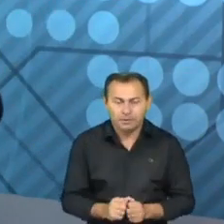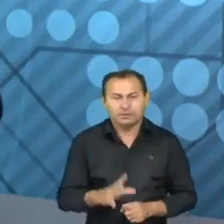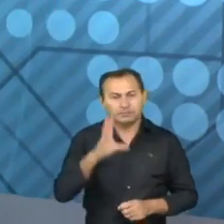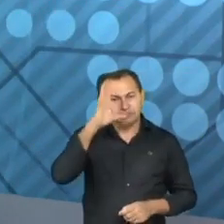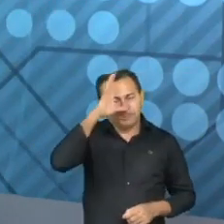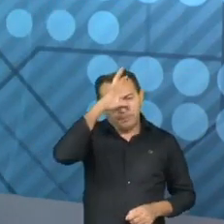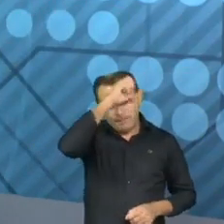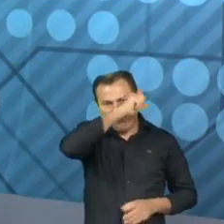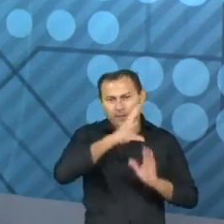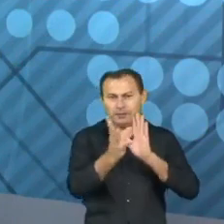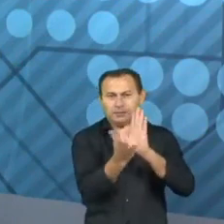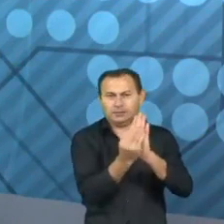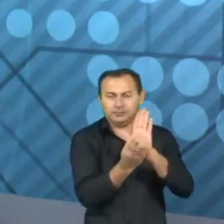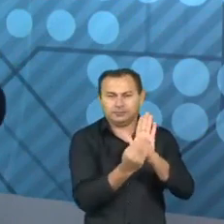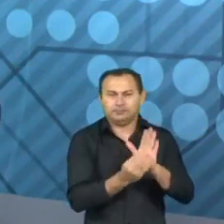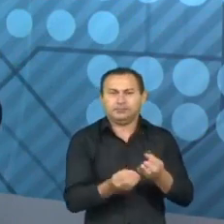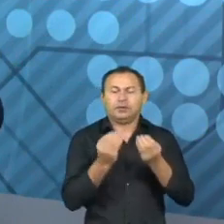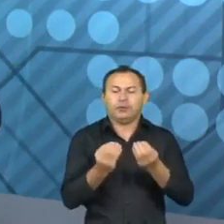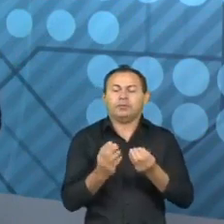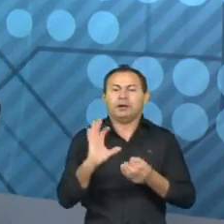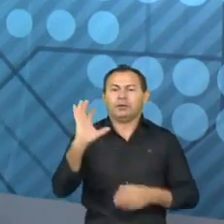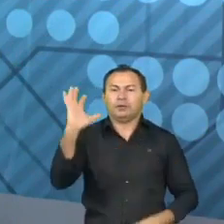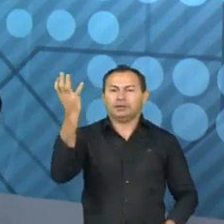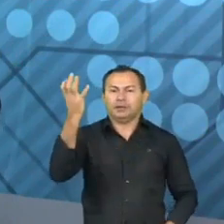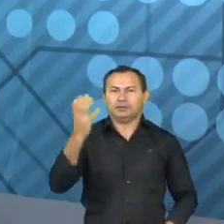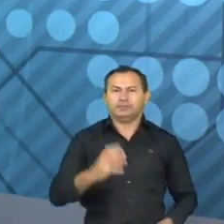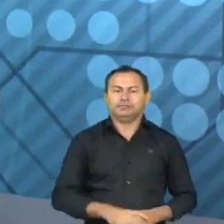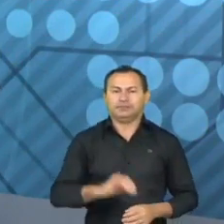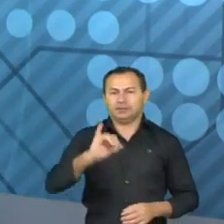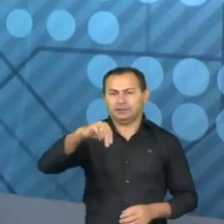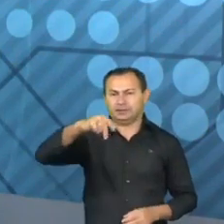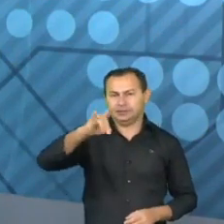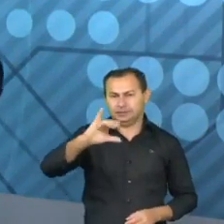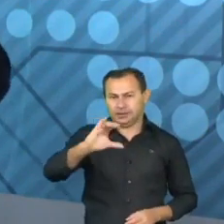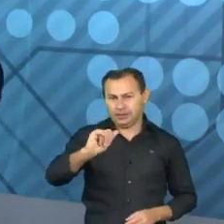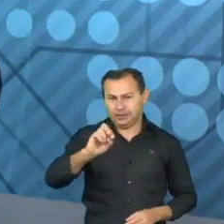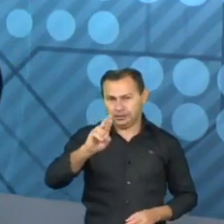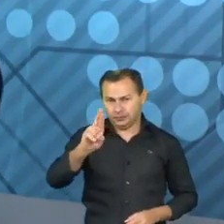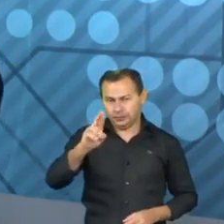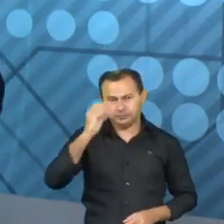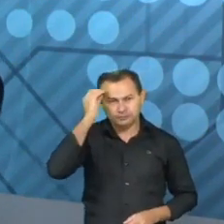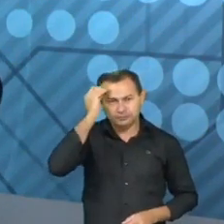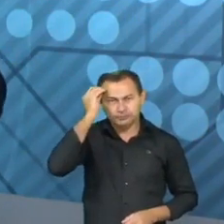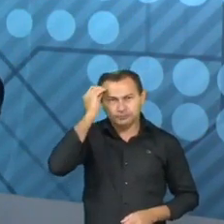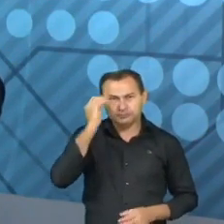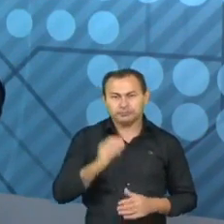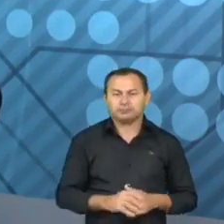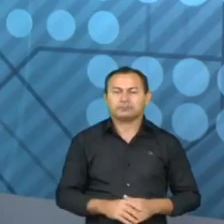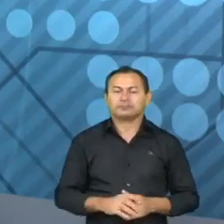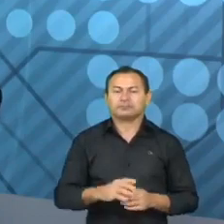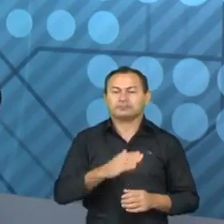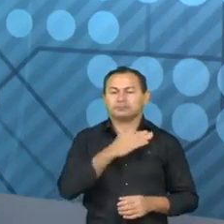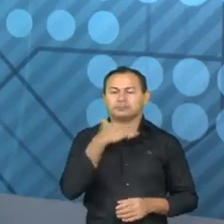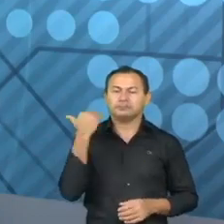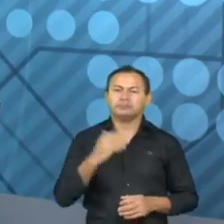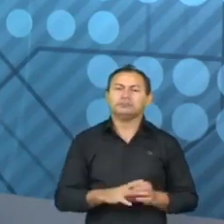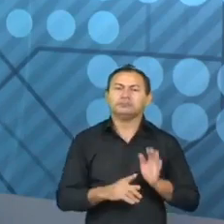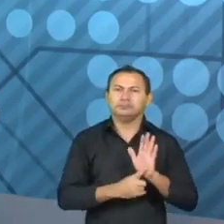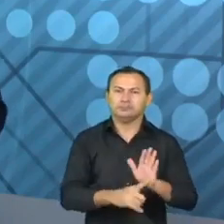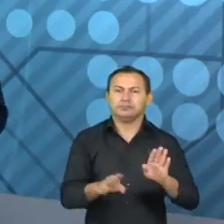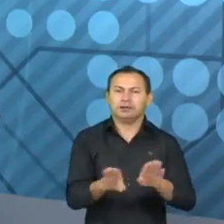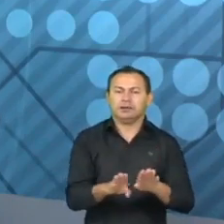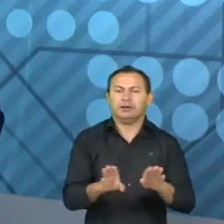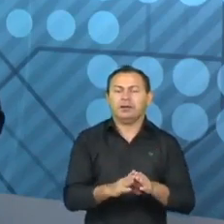compreender nesse conteúdo como que funciona esses indicadores, né? Pensando nesse indicador de mortalidade e indicador